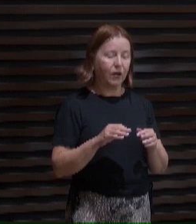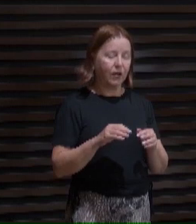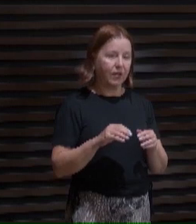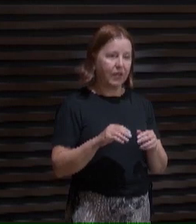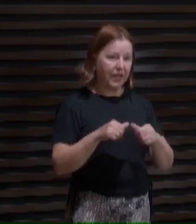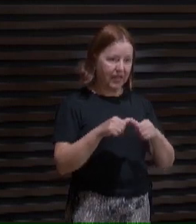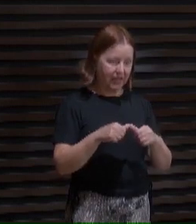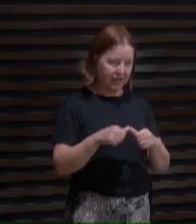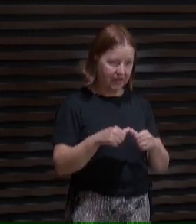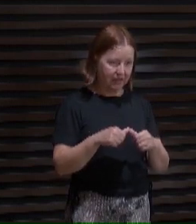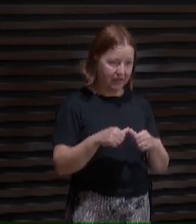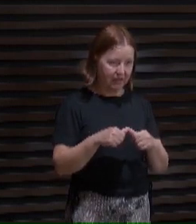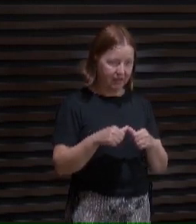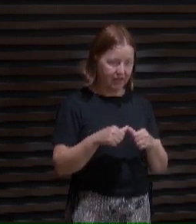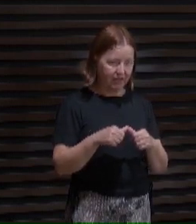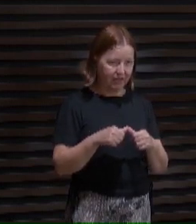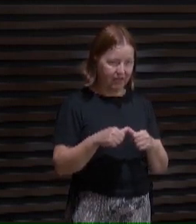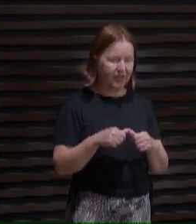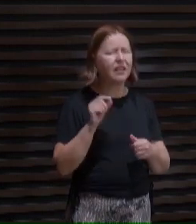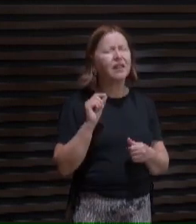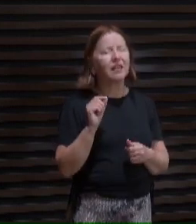assim: este quem?